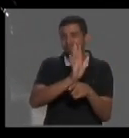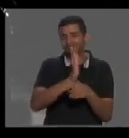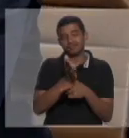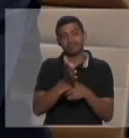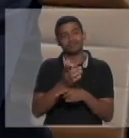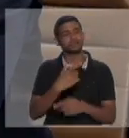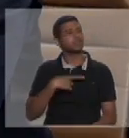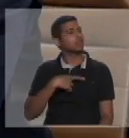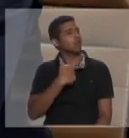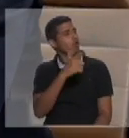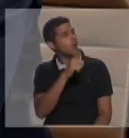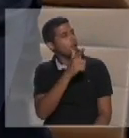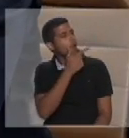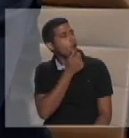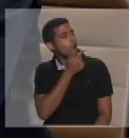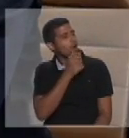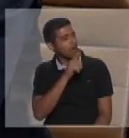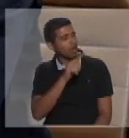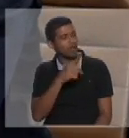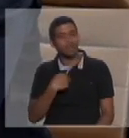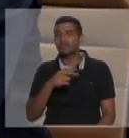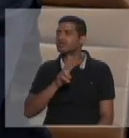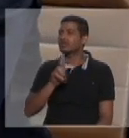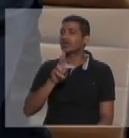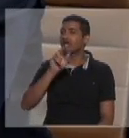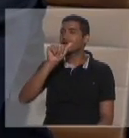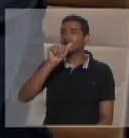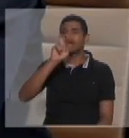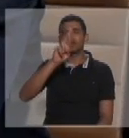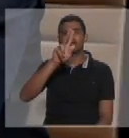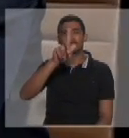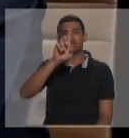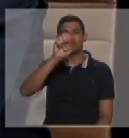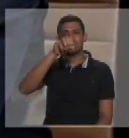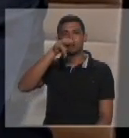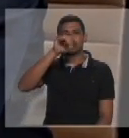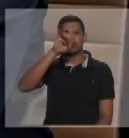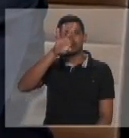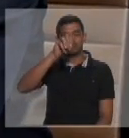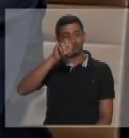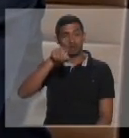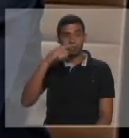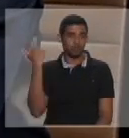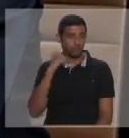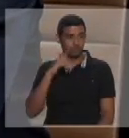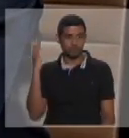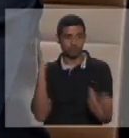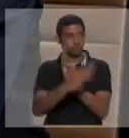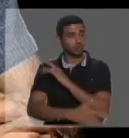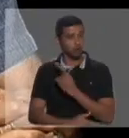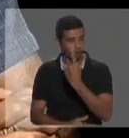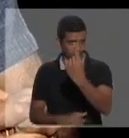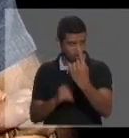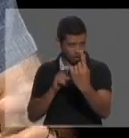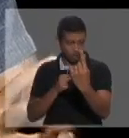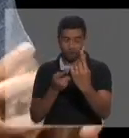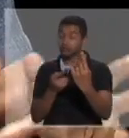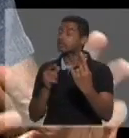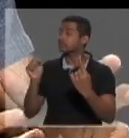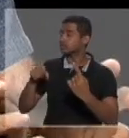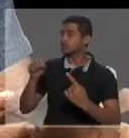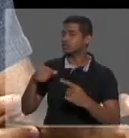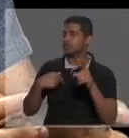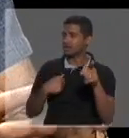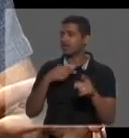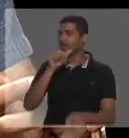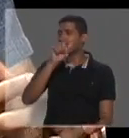E tem um outro menino, né, que eu me esqueci o nome agora. Argemiro, né, que foi o único que conseguiu fugir dessa fazenda, né? O Argemiro, a